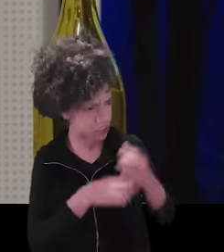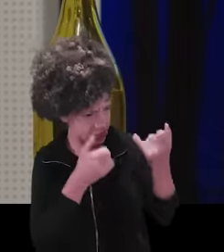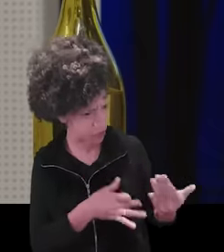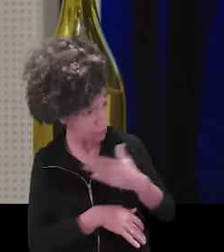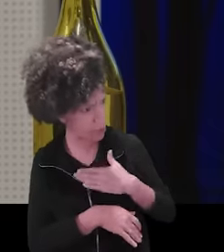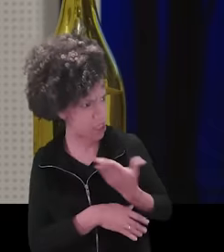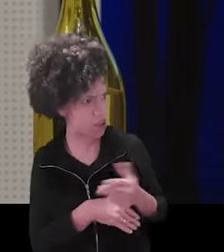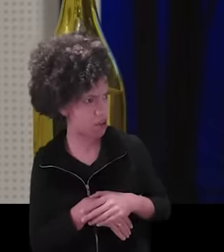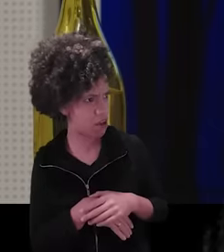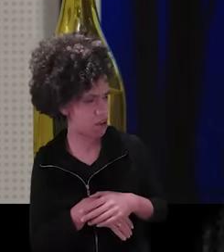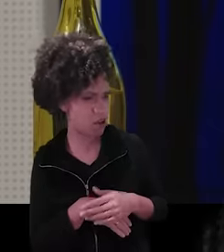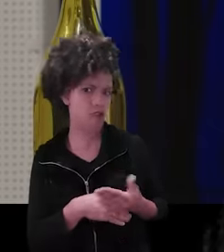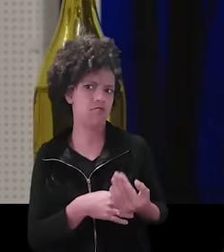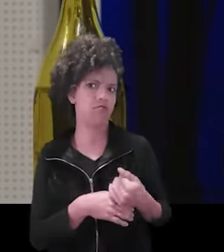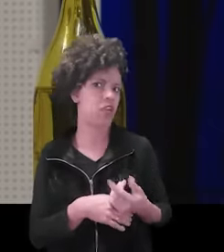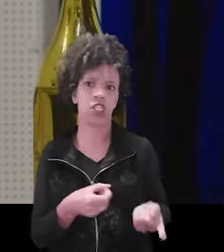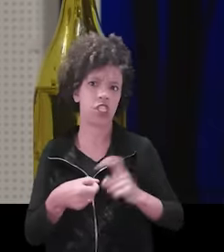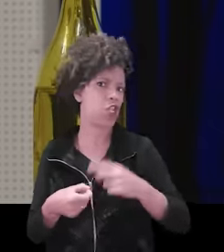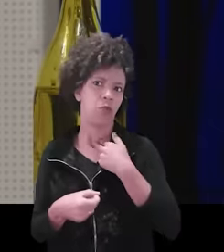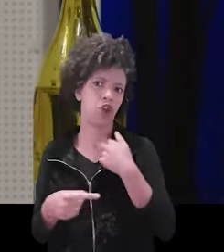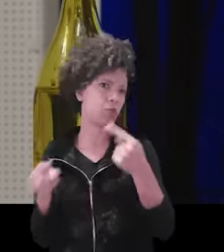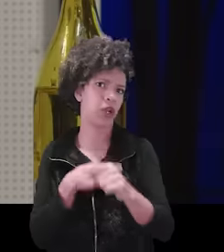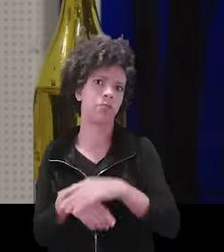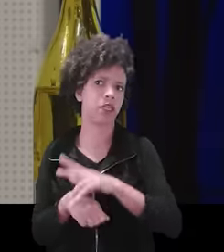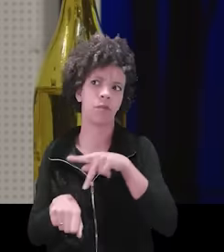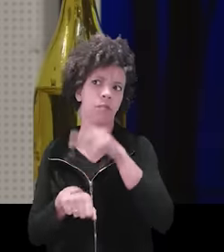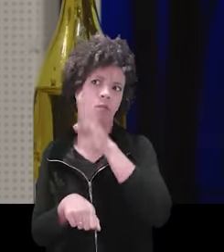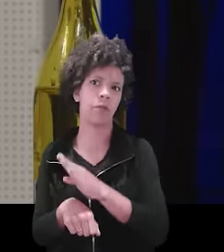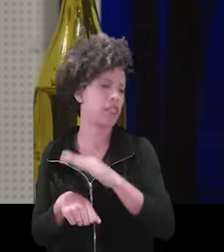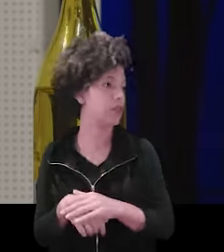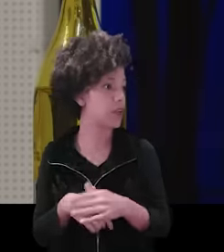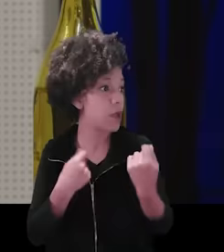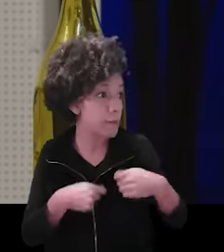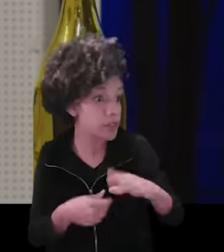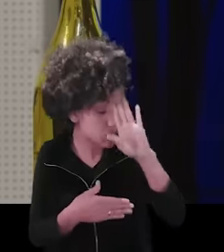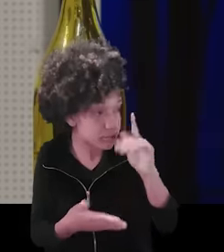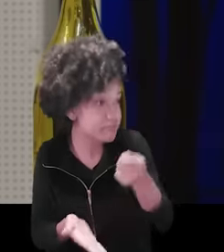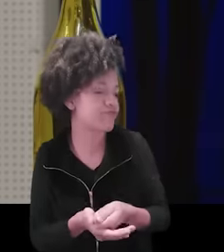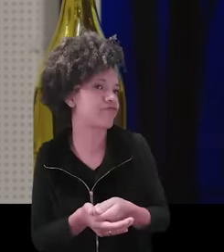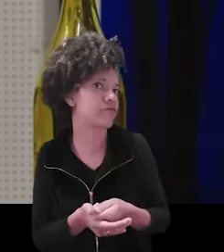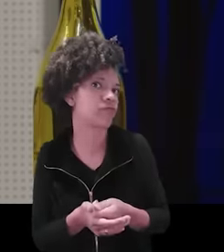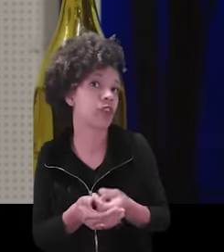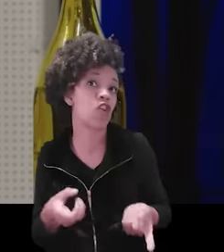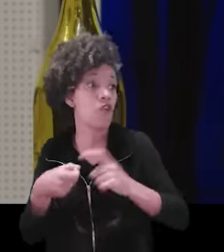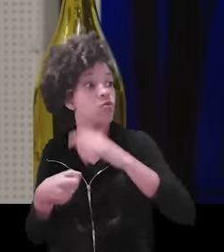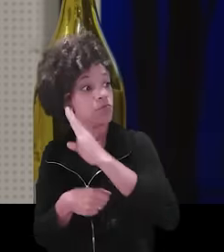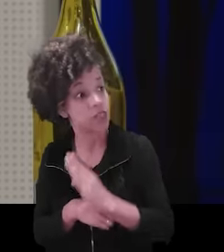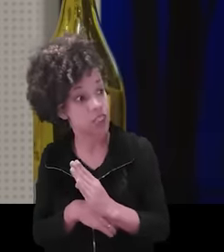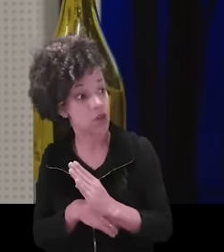esqueceu de falar isso para mim né que olha você não vai voltar mais para o seu país e foi isso a gente tem que tomar uma decisão de